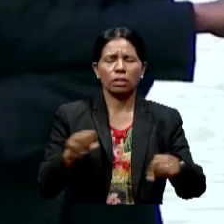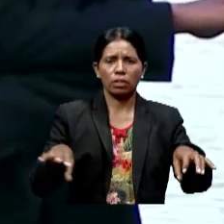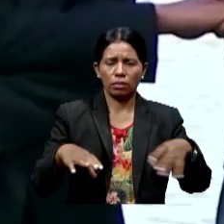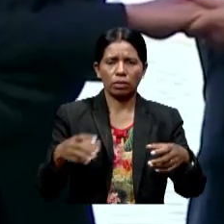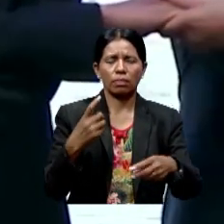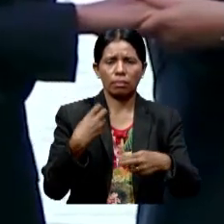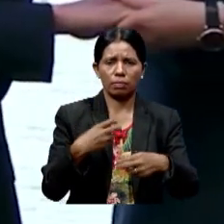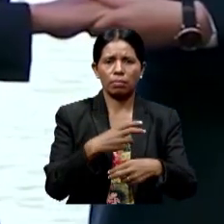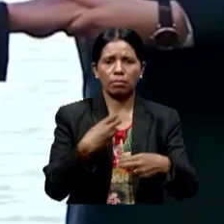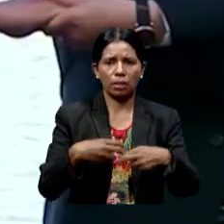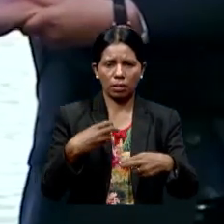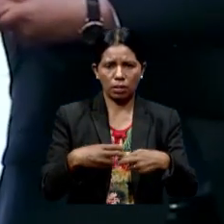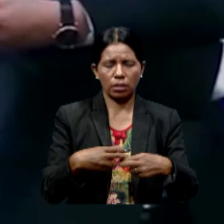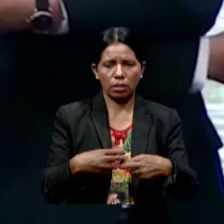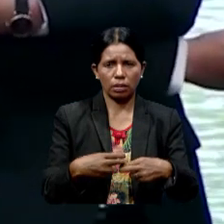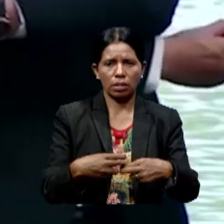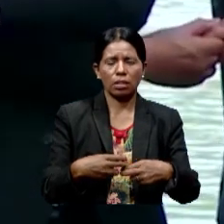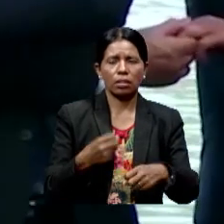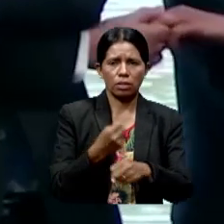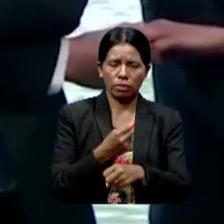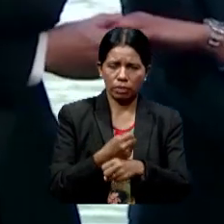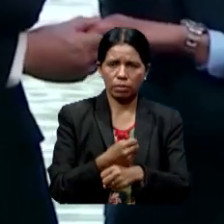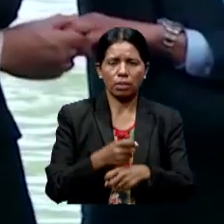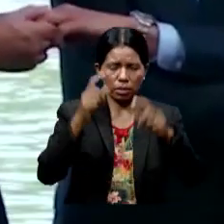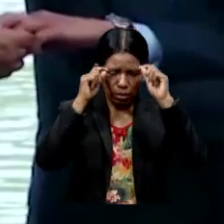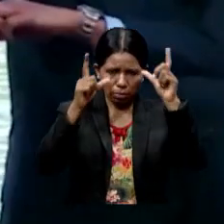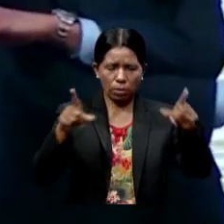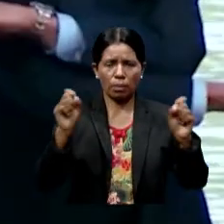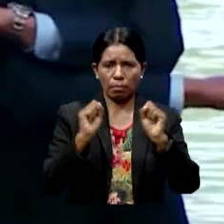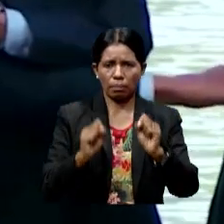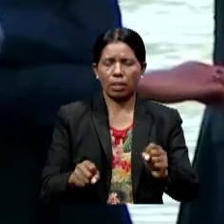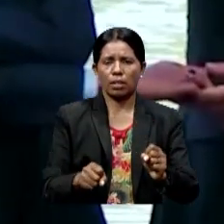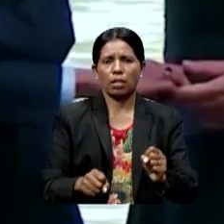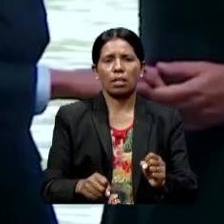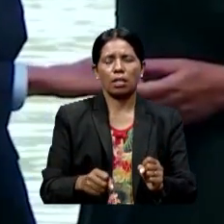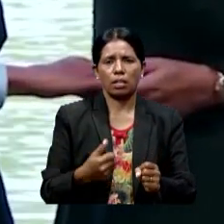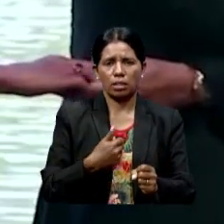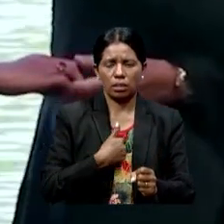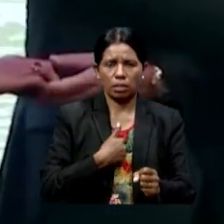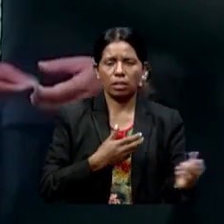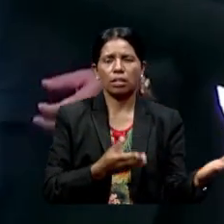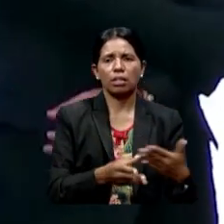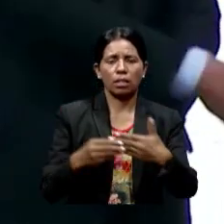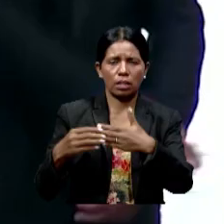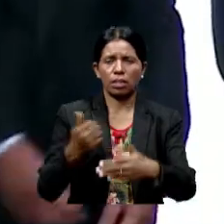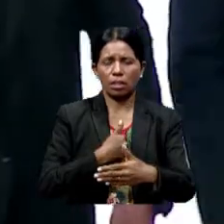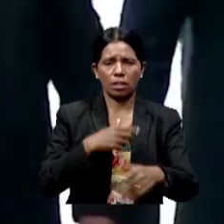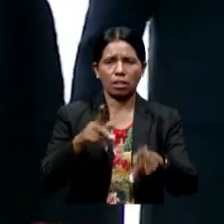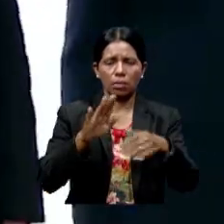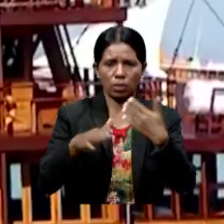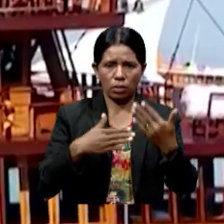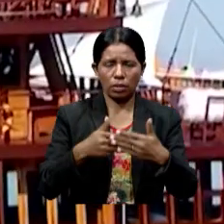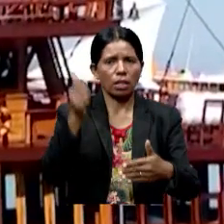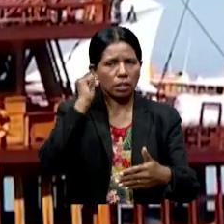que Timor seja relevante, credibilize ni an e a comunidade ASEAN